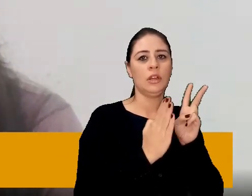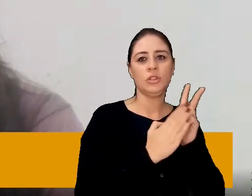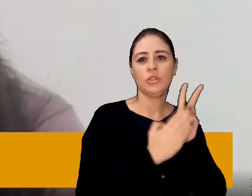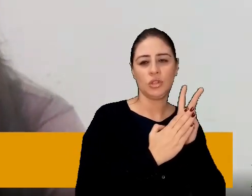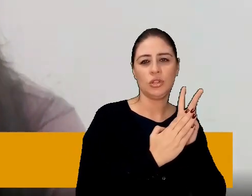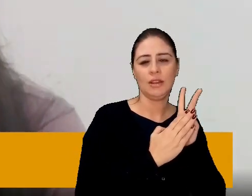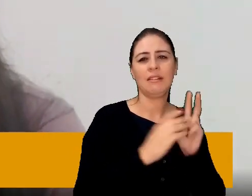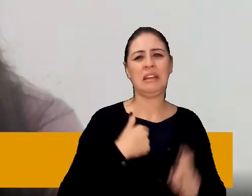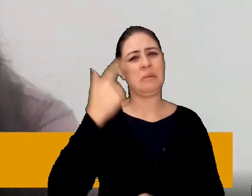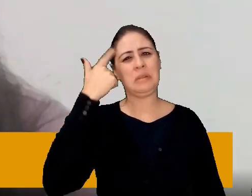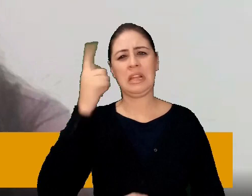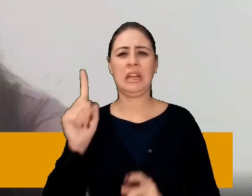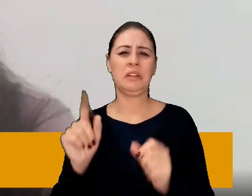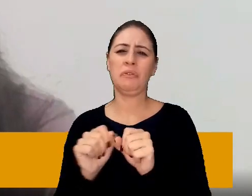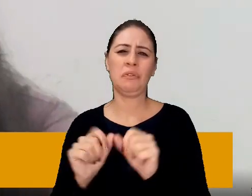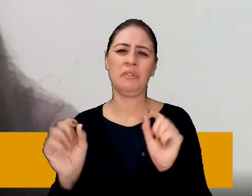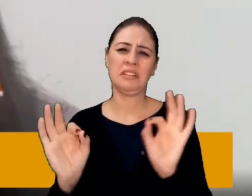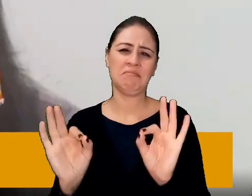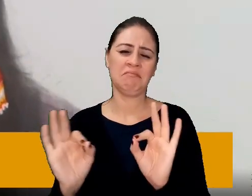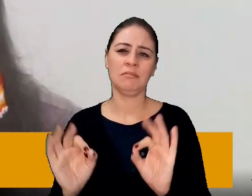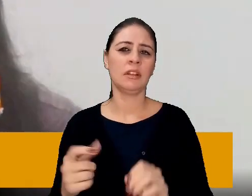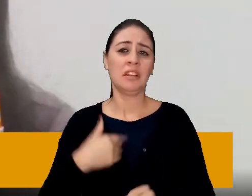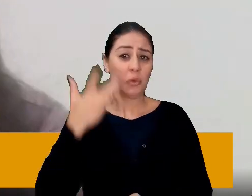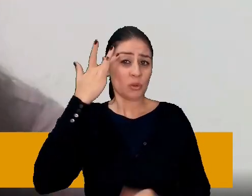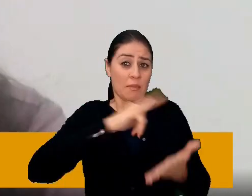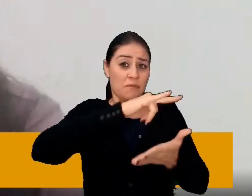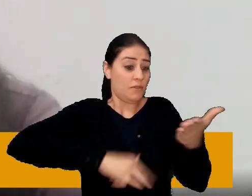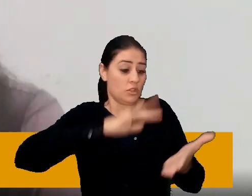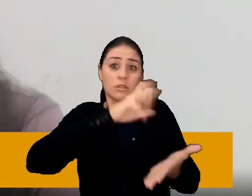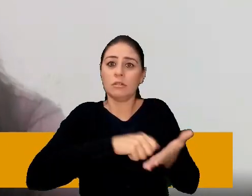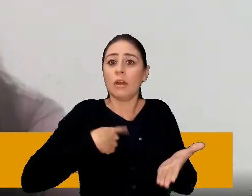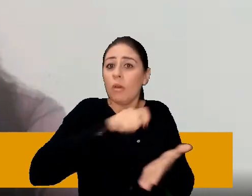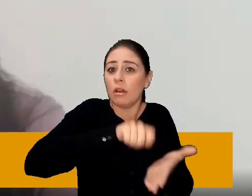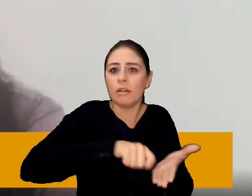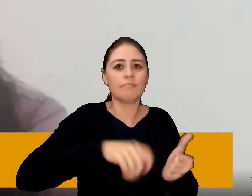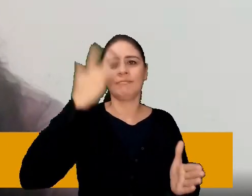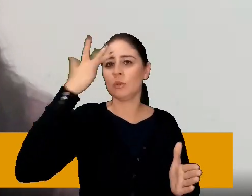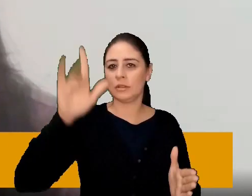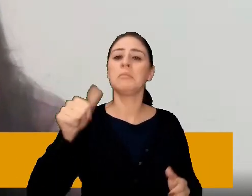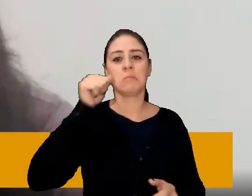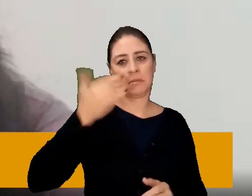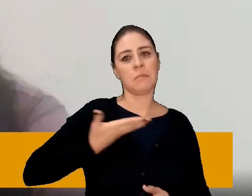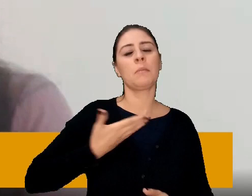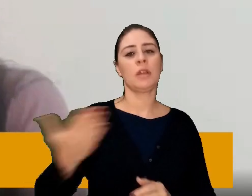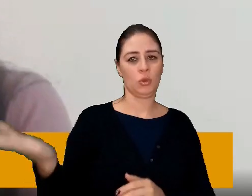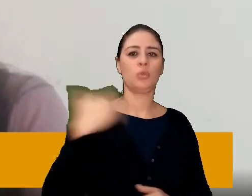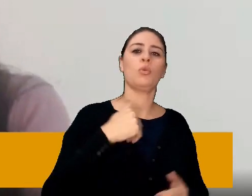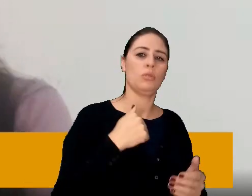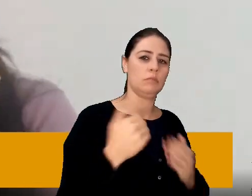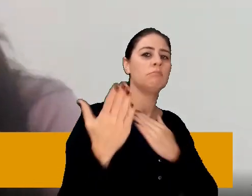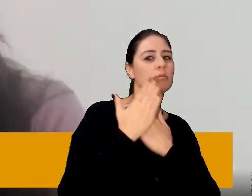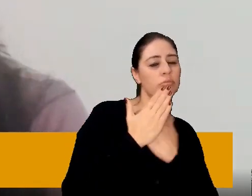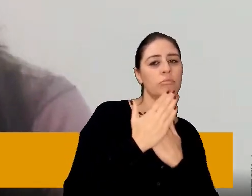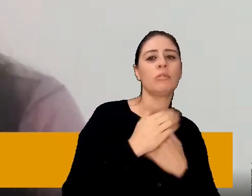fiquei pensando, não vou fazer não. Aí elas vinham, traziam, eu não sabia nem preencher uma ficha de inscrição. Aí trouxeram, preencheram comigo.